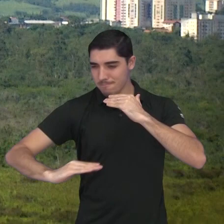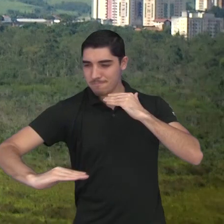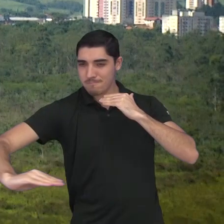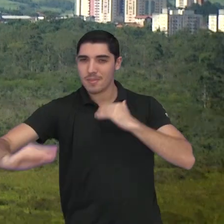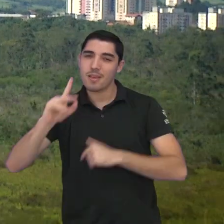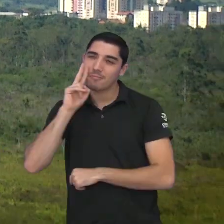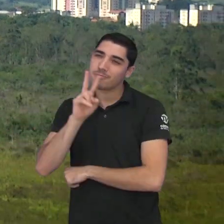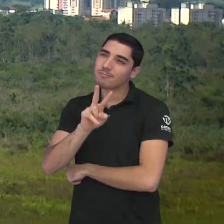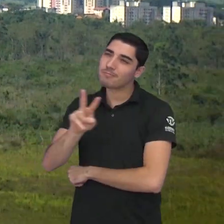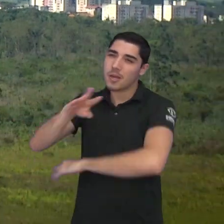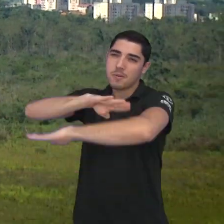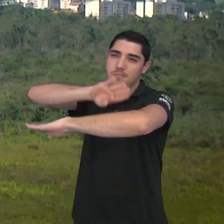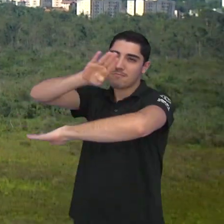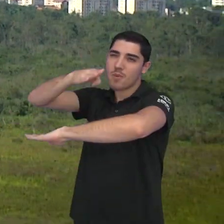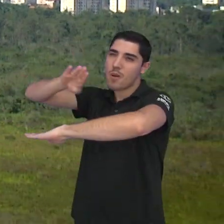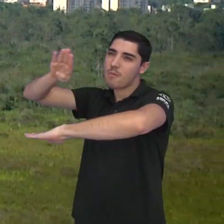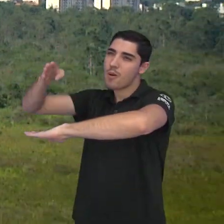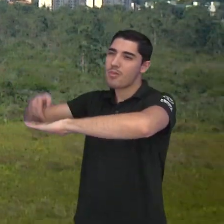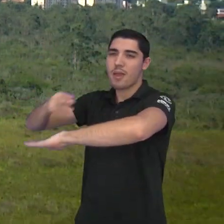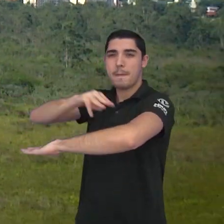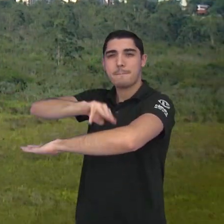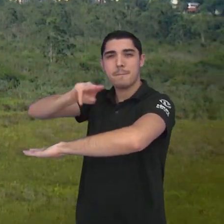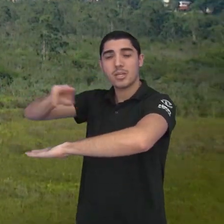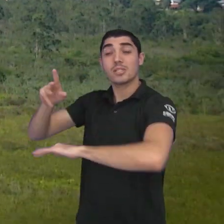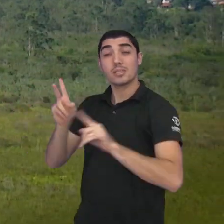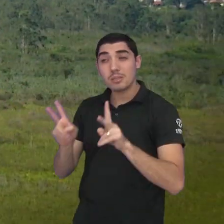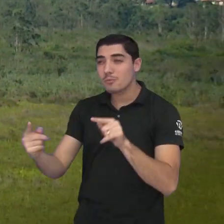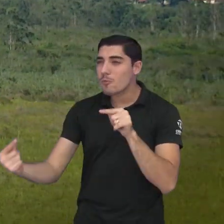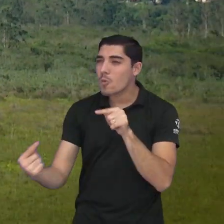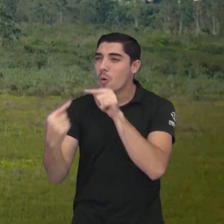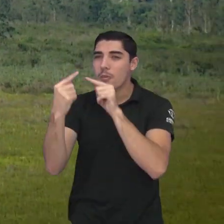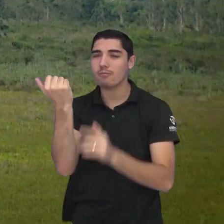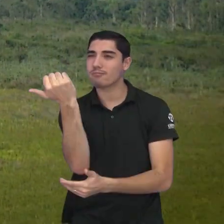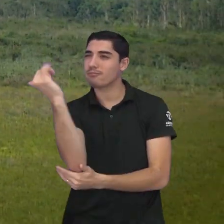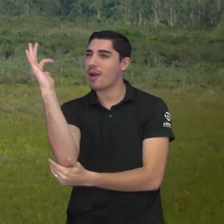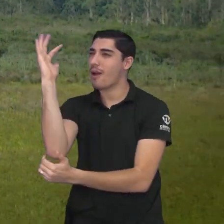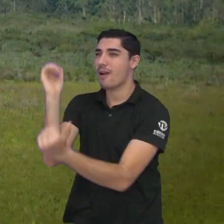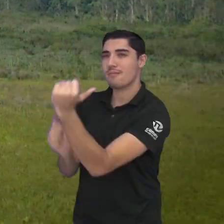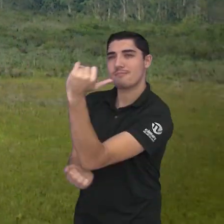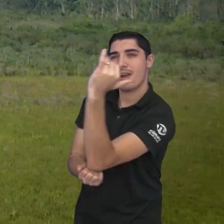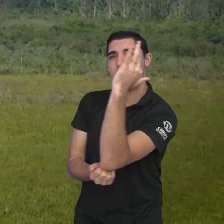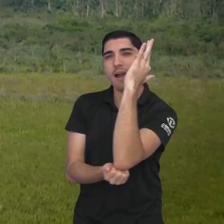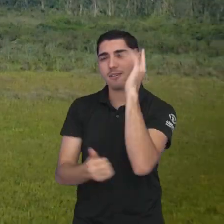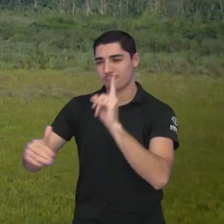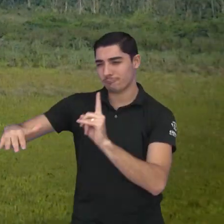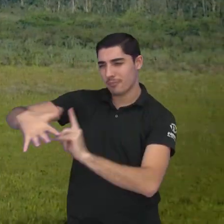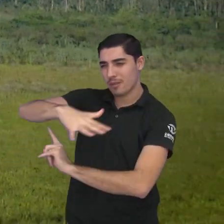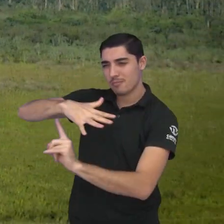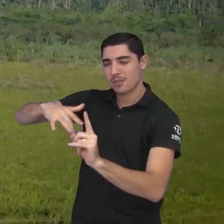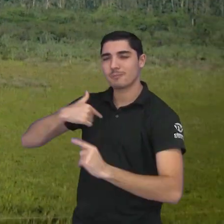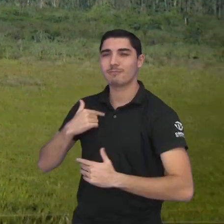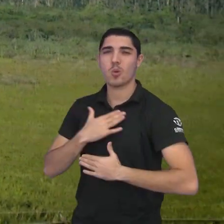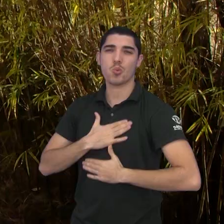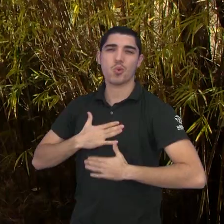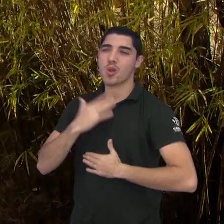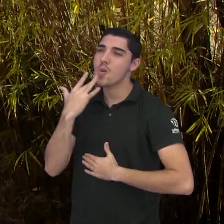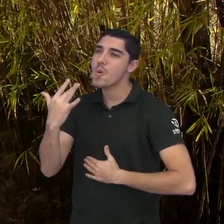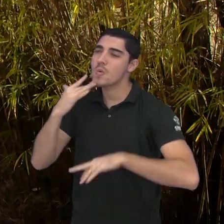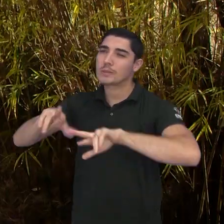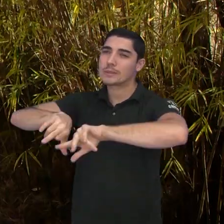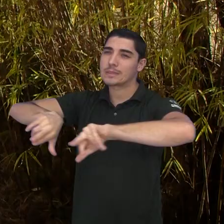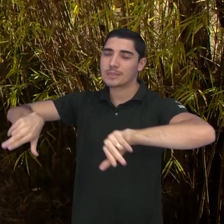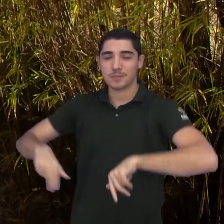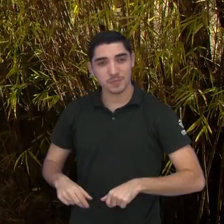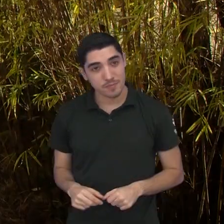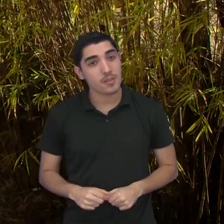curvaturas da mantiqueira e a parte assim, muito ligado à natureza. Eu sou muito ligado à natureza, às coisas que tem na natureza, principalmente as cores. Agora,